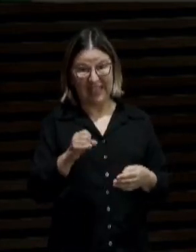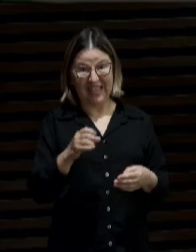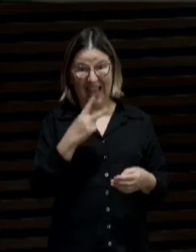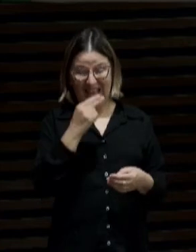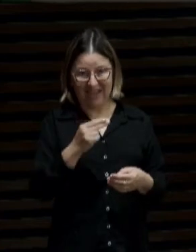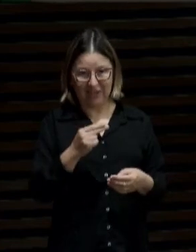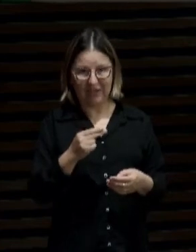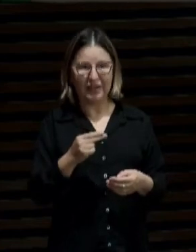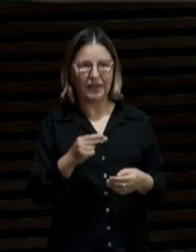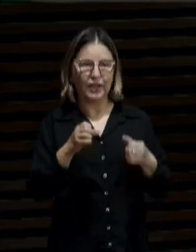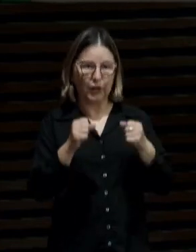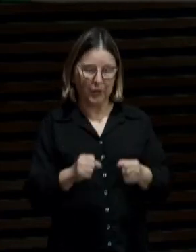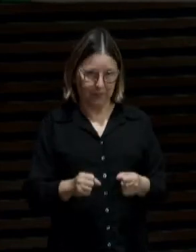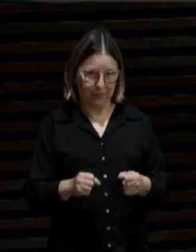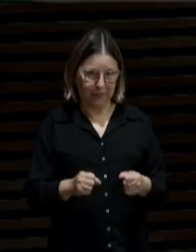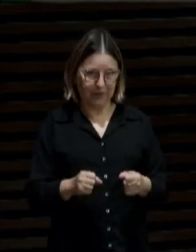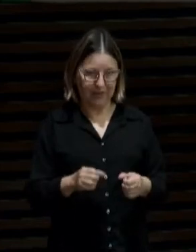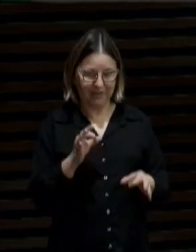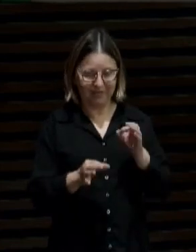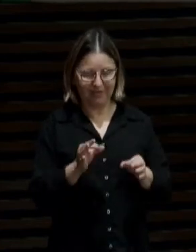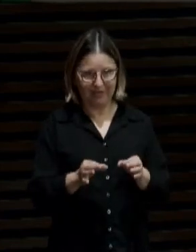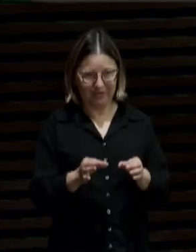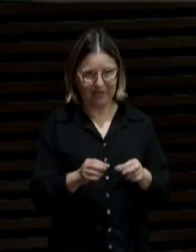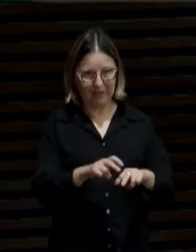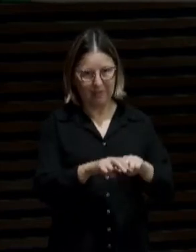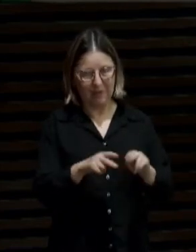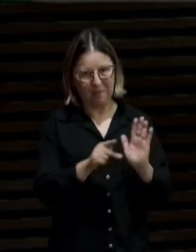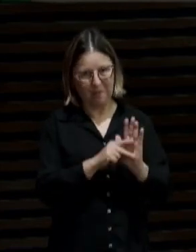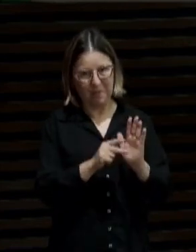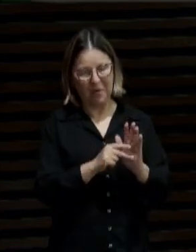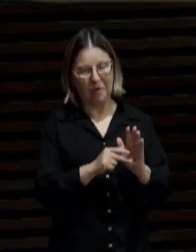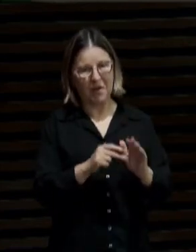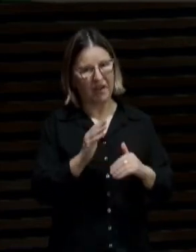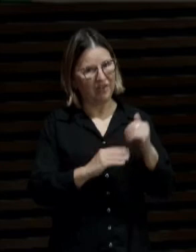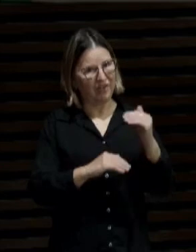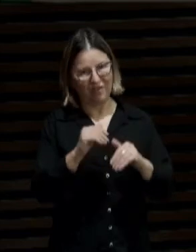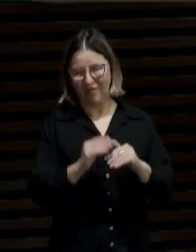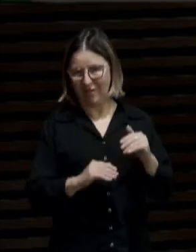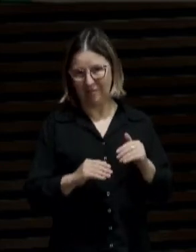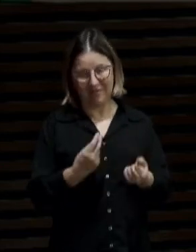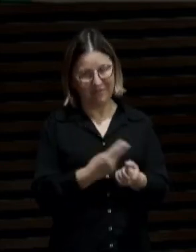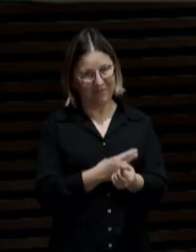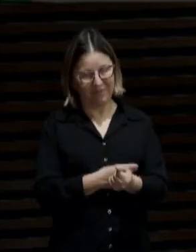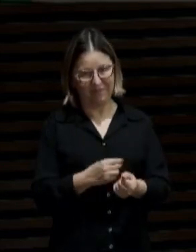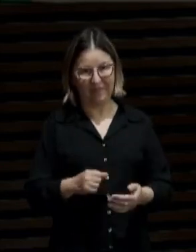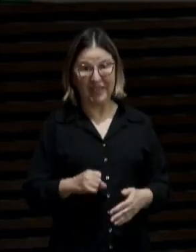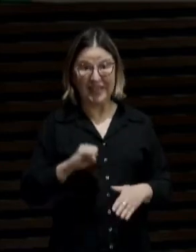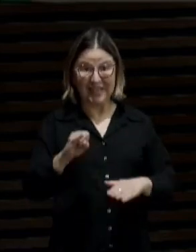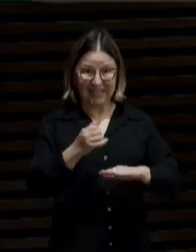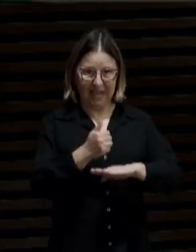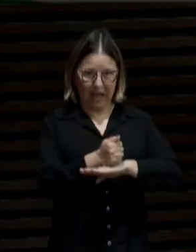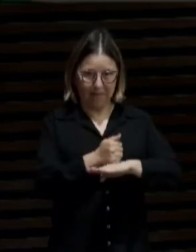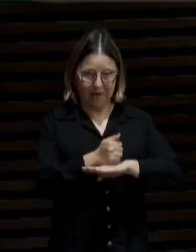poderia. Por outro lado, se Abraão pudesse ser justificado pela fé, então qualquer tipo de homem